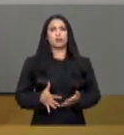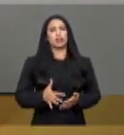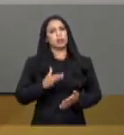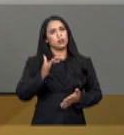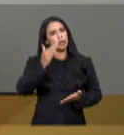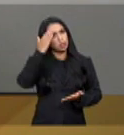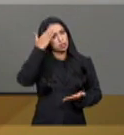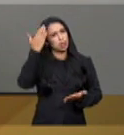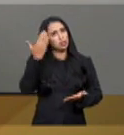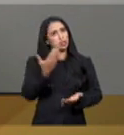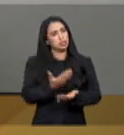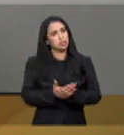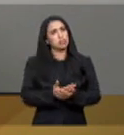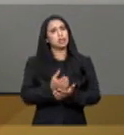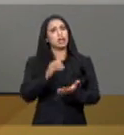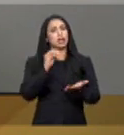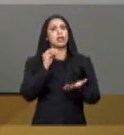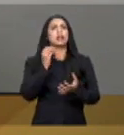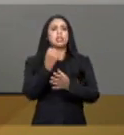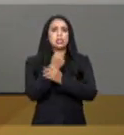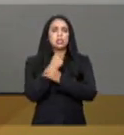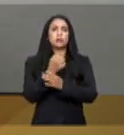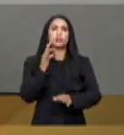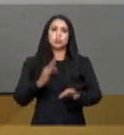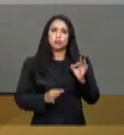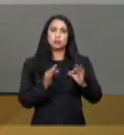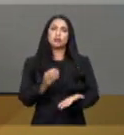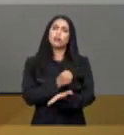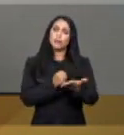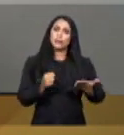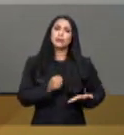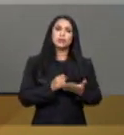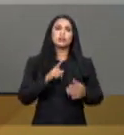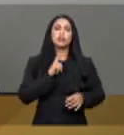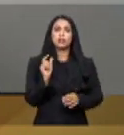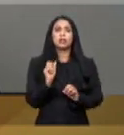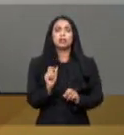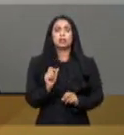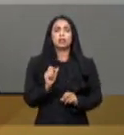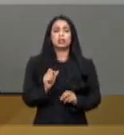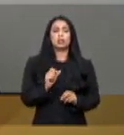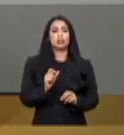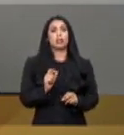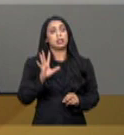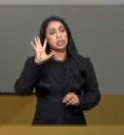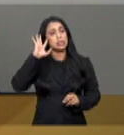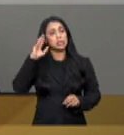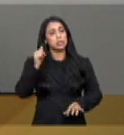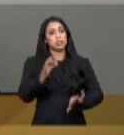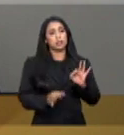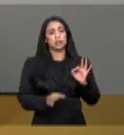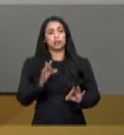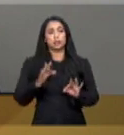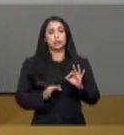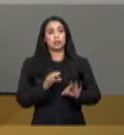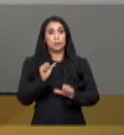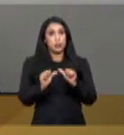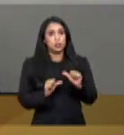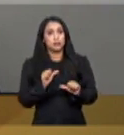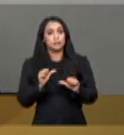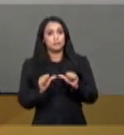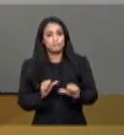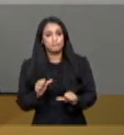a segurança jurídica são princípios fundamentais subjacentes à prospecção dos efeitos das decisões judiciais